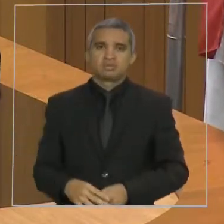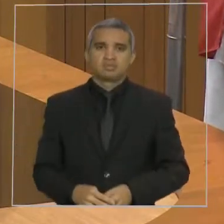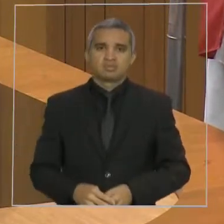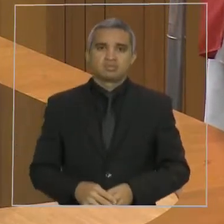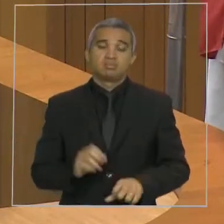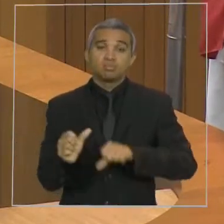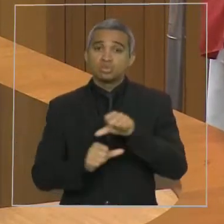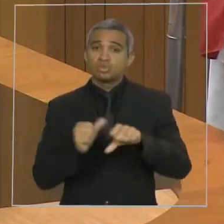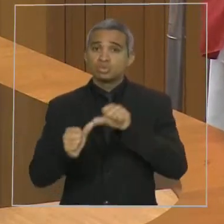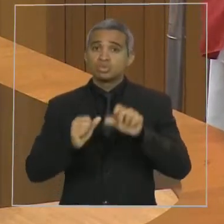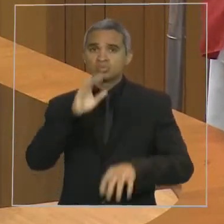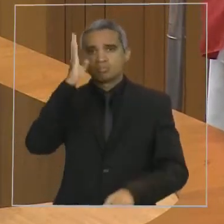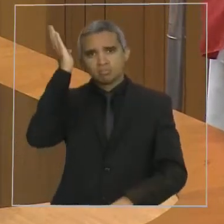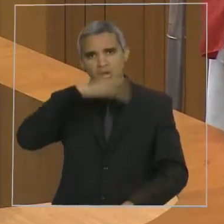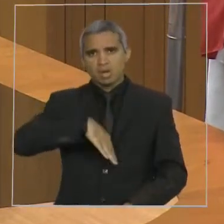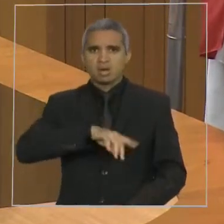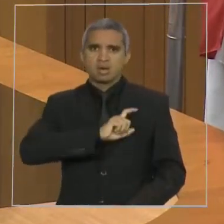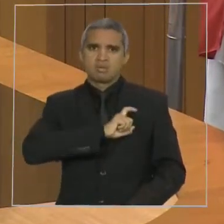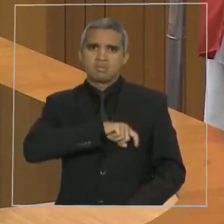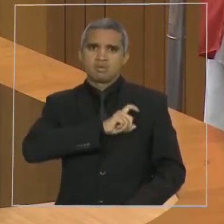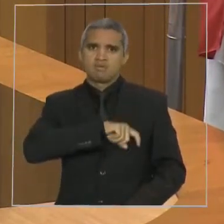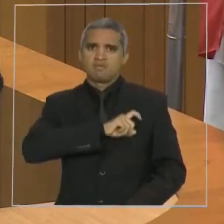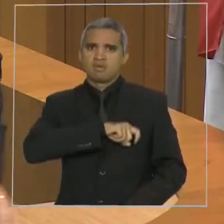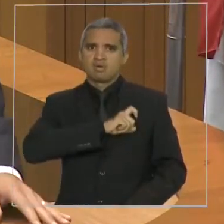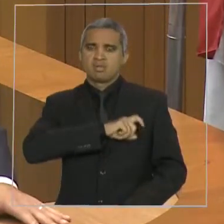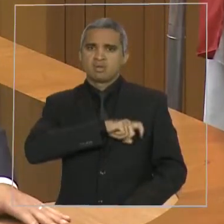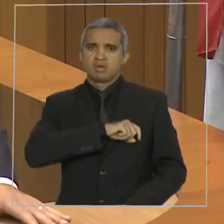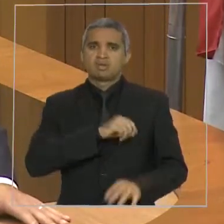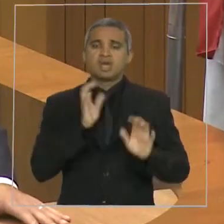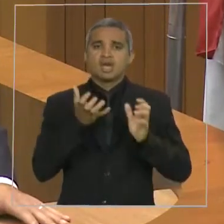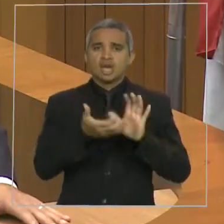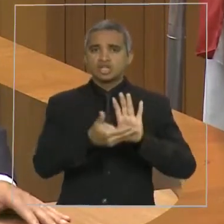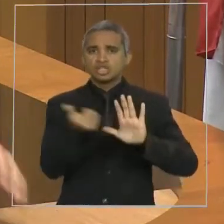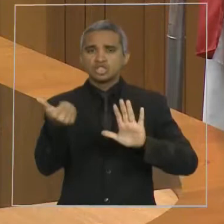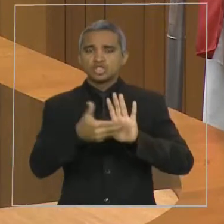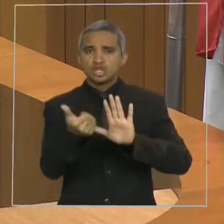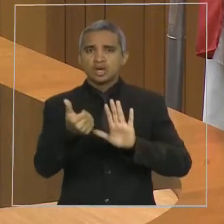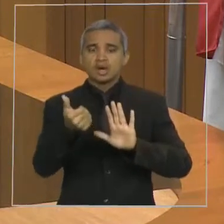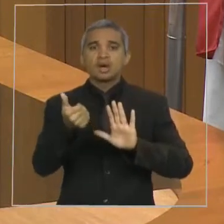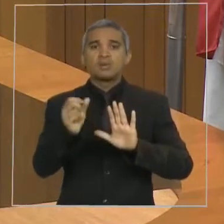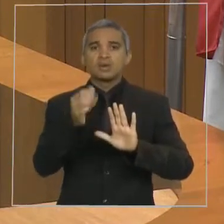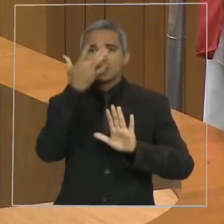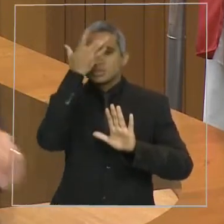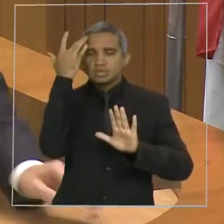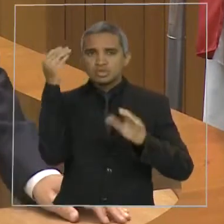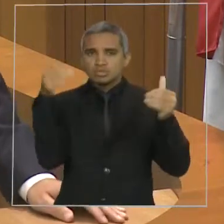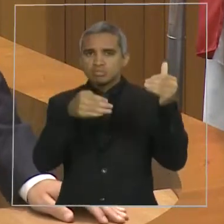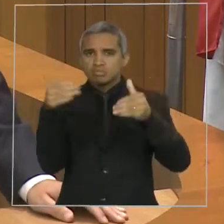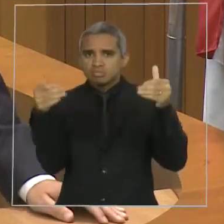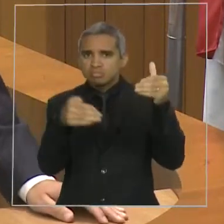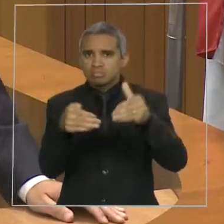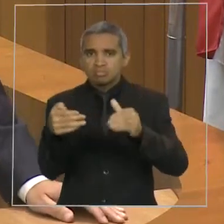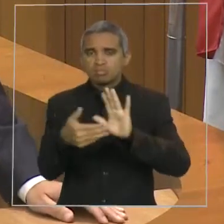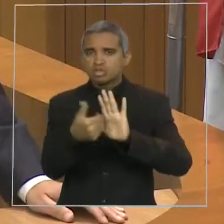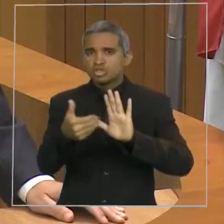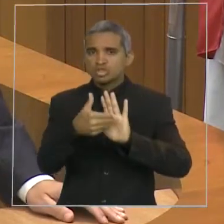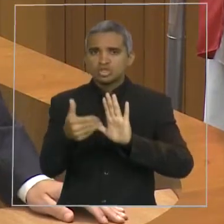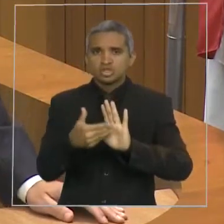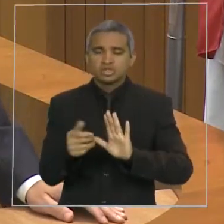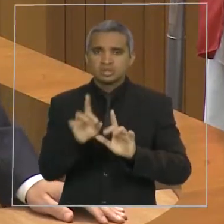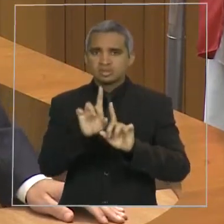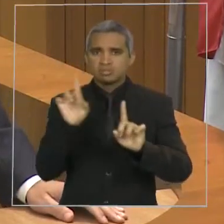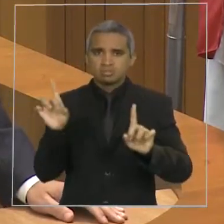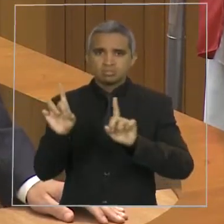altera para retirar a participação popular no Conselho e começa fazendo o seguinte, retirando